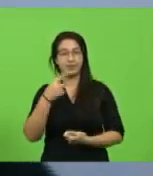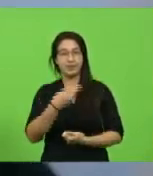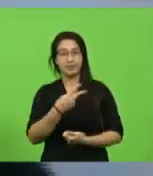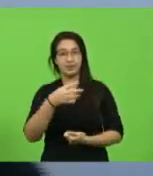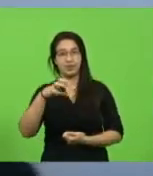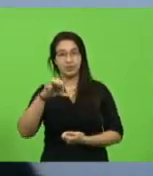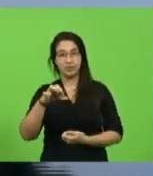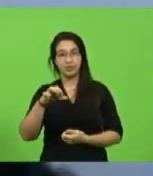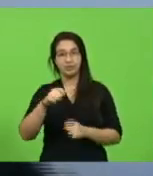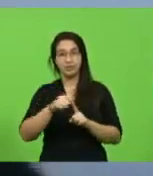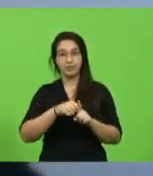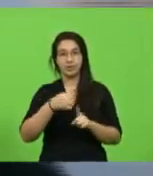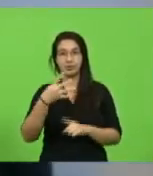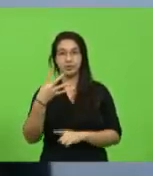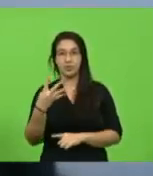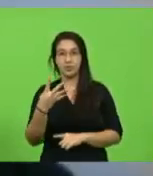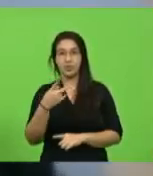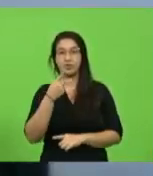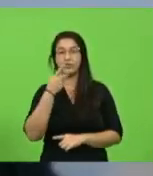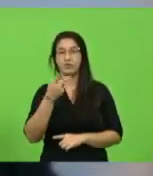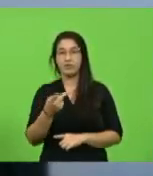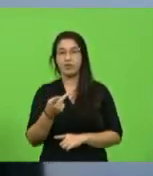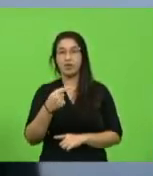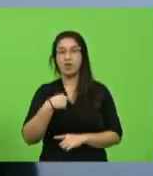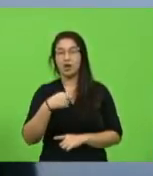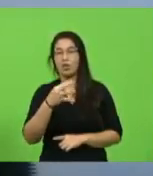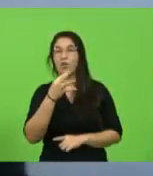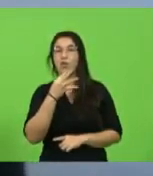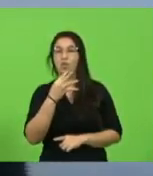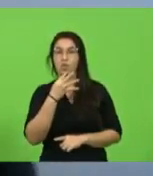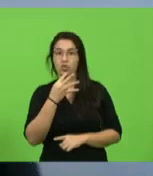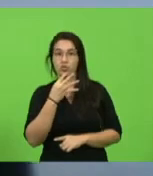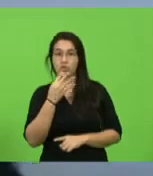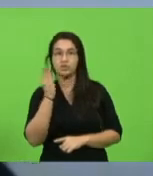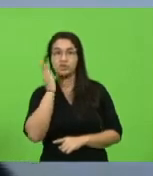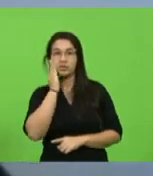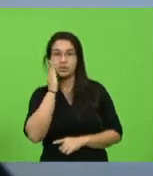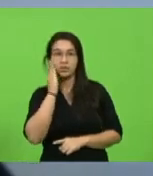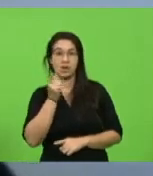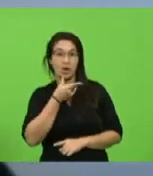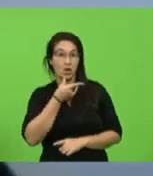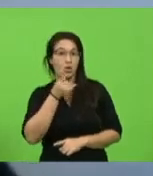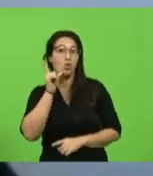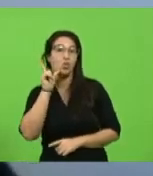que afirmou: "Tão logo tomei conhecimento no dia de ontem",